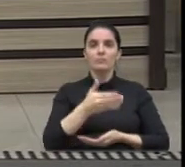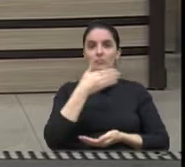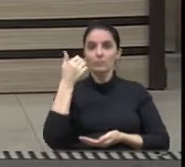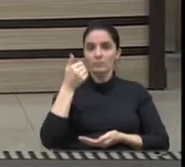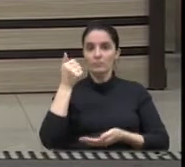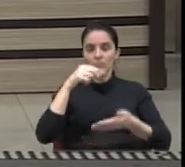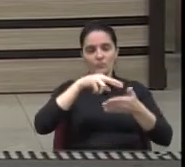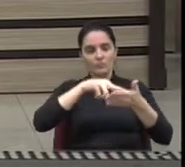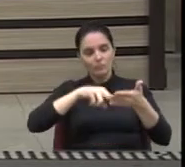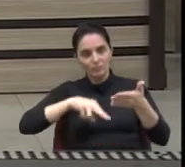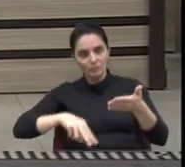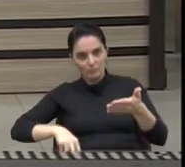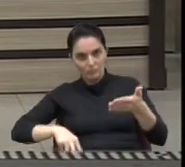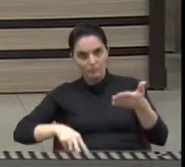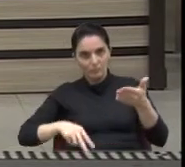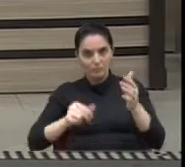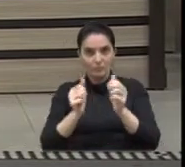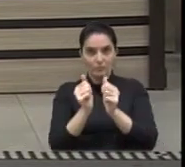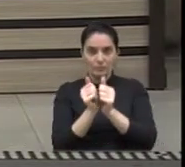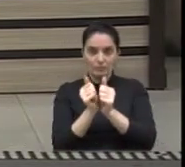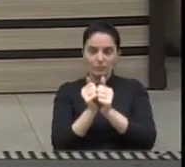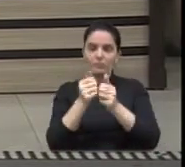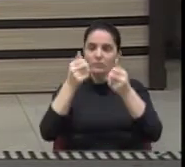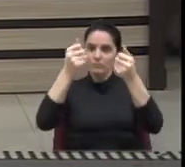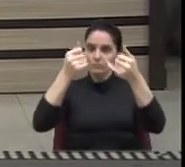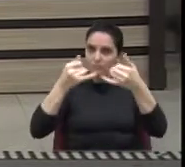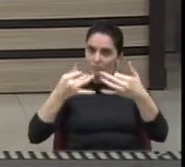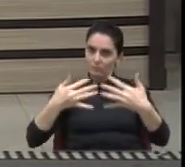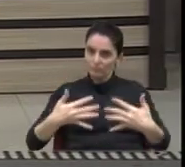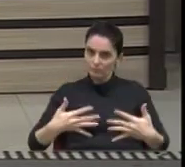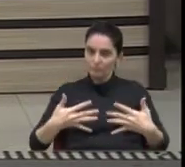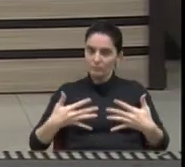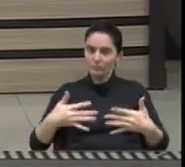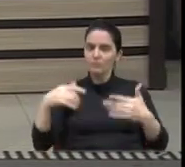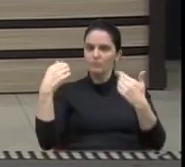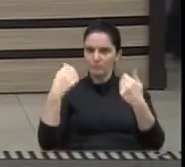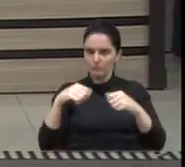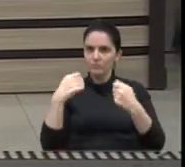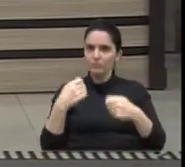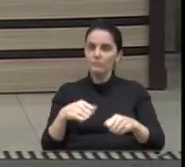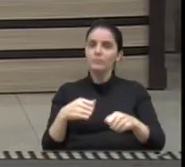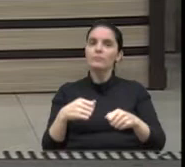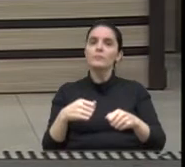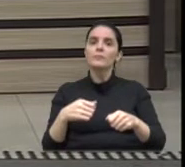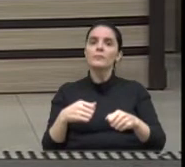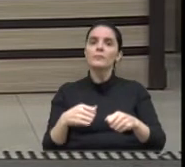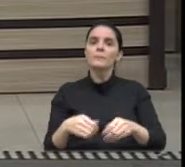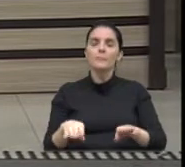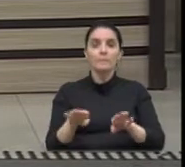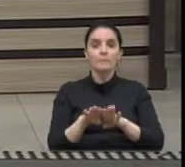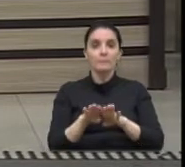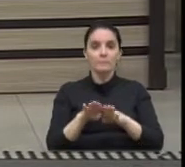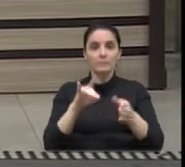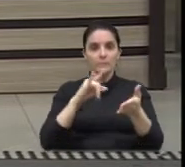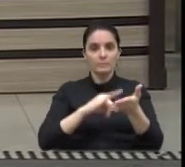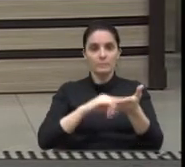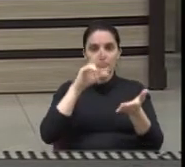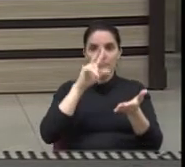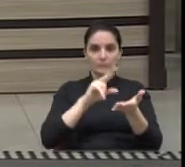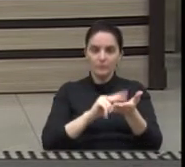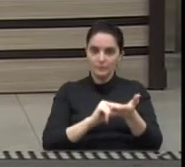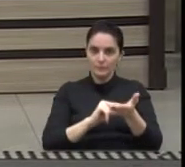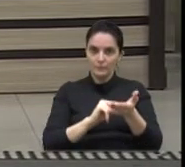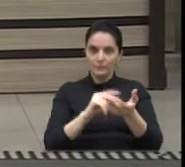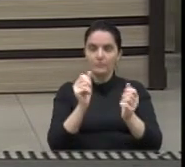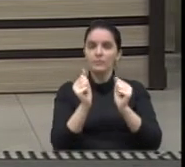melhor análise da proposta, encaminhamos a justificativa necessária à sua apresentação, bem como documentação anexa, no sentido